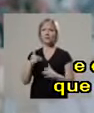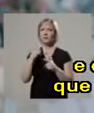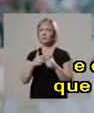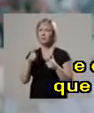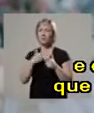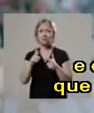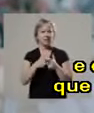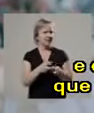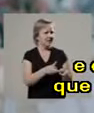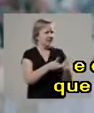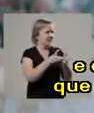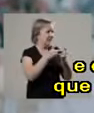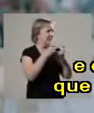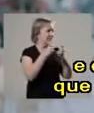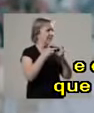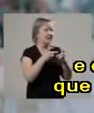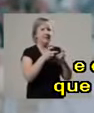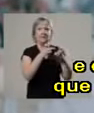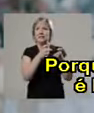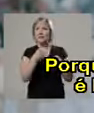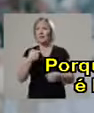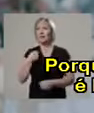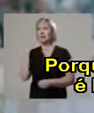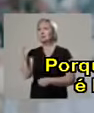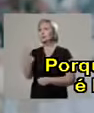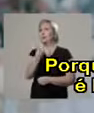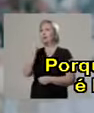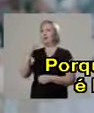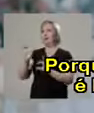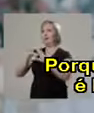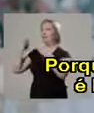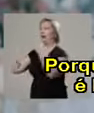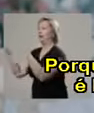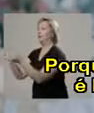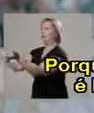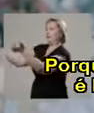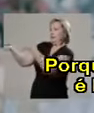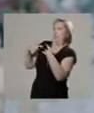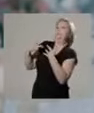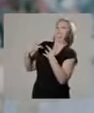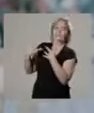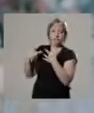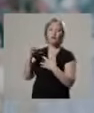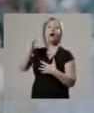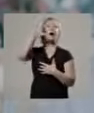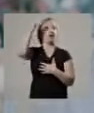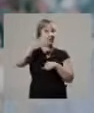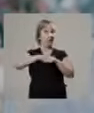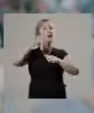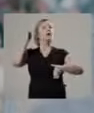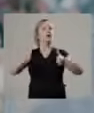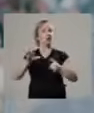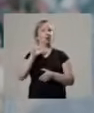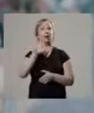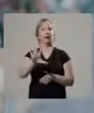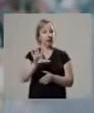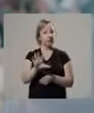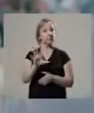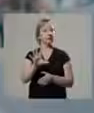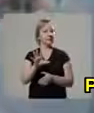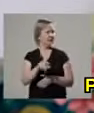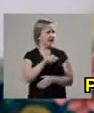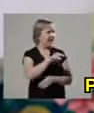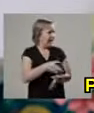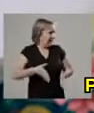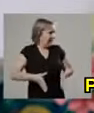problemas, quando eu via que eu estava tão abandonada, porque minha família inteira, lógico, que se afastou, porque isso acontece. Naquela época acontecia, hoje é